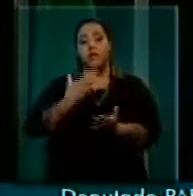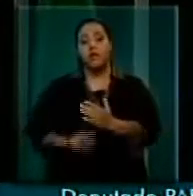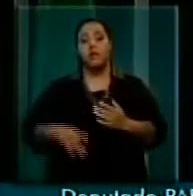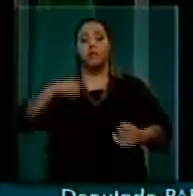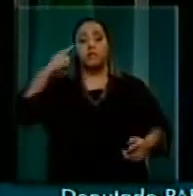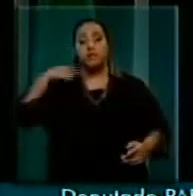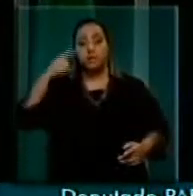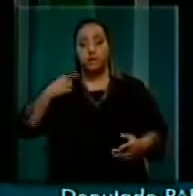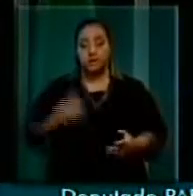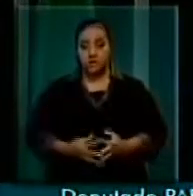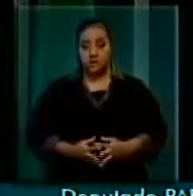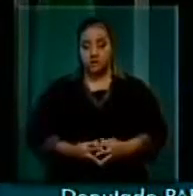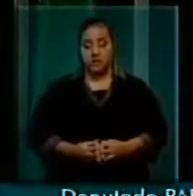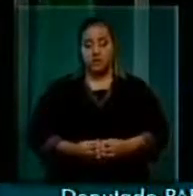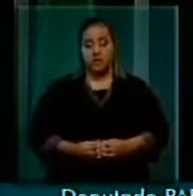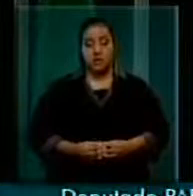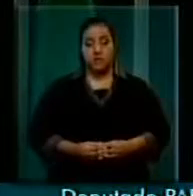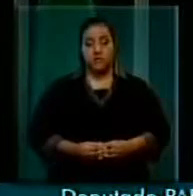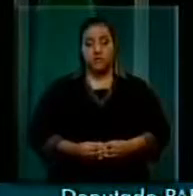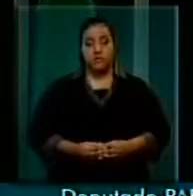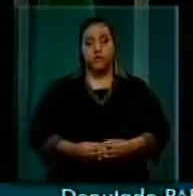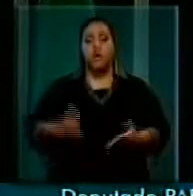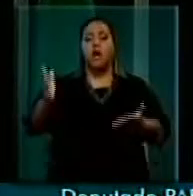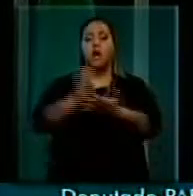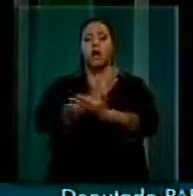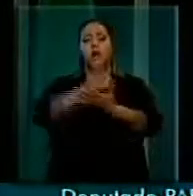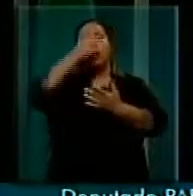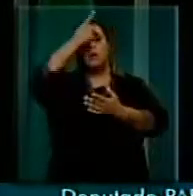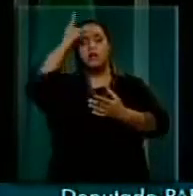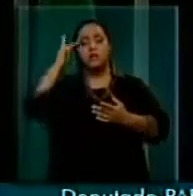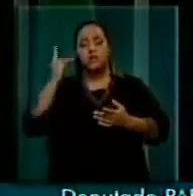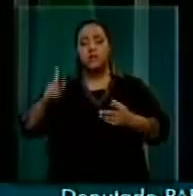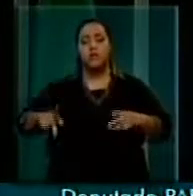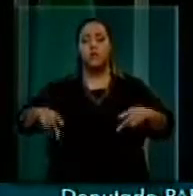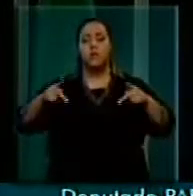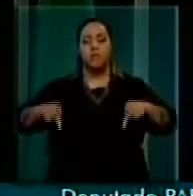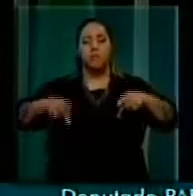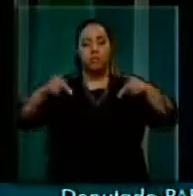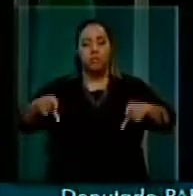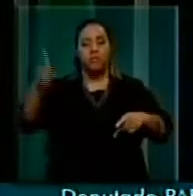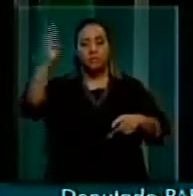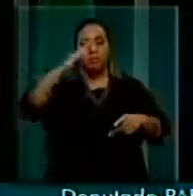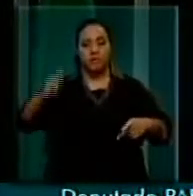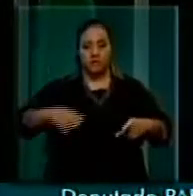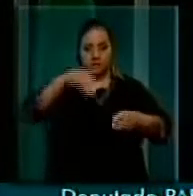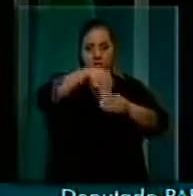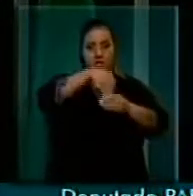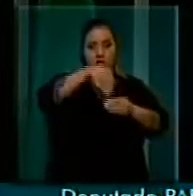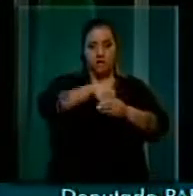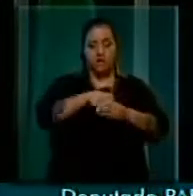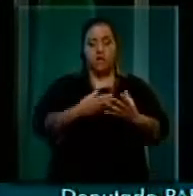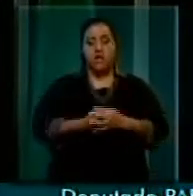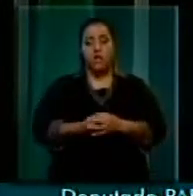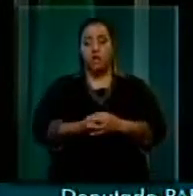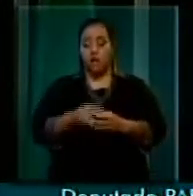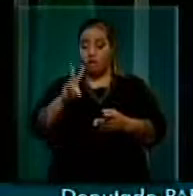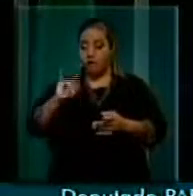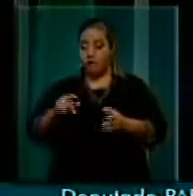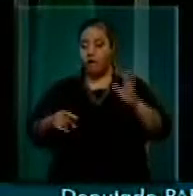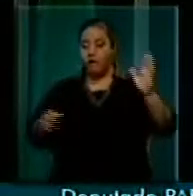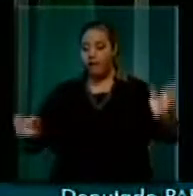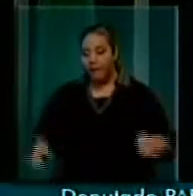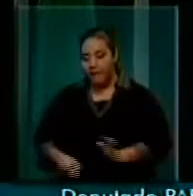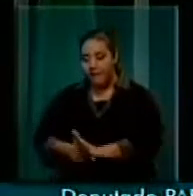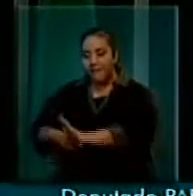faça, como tem feito, que os eleitores brasileiros reconduzam a cargos eletivos no executivo e